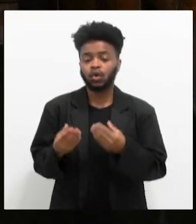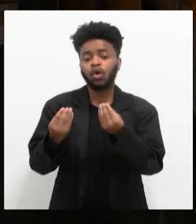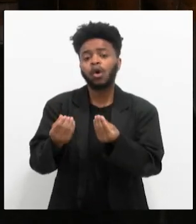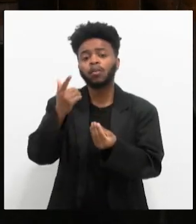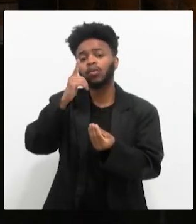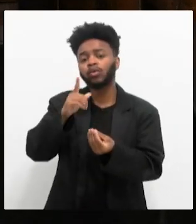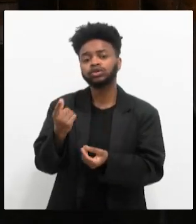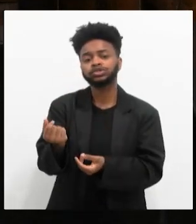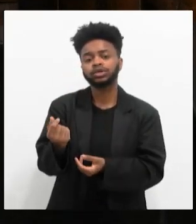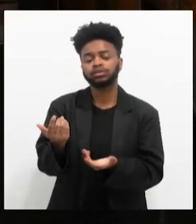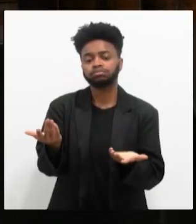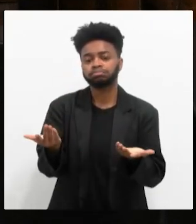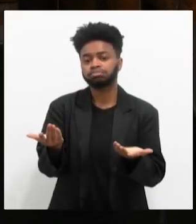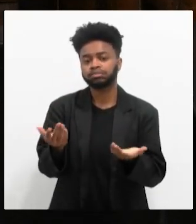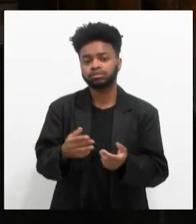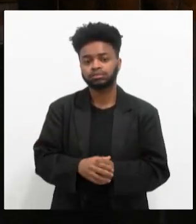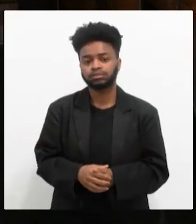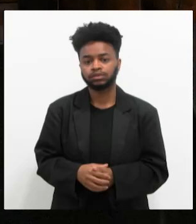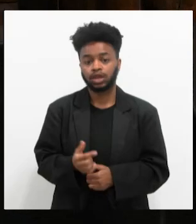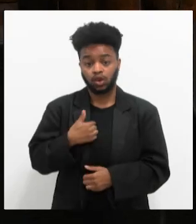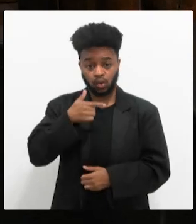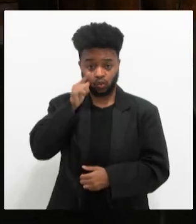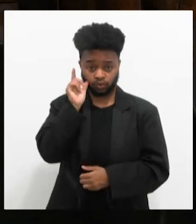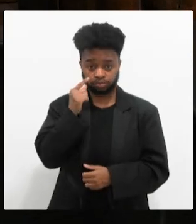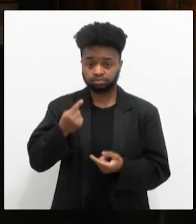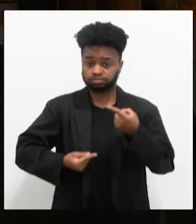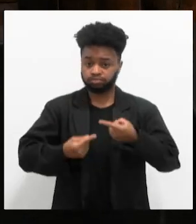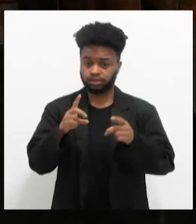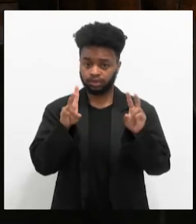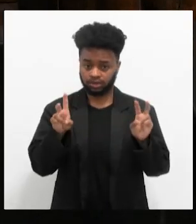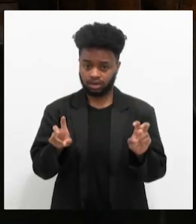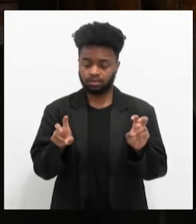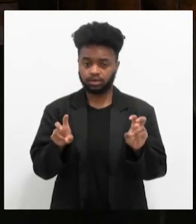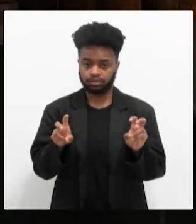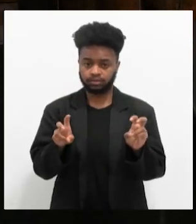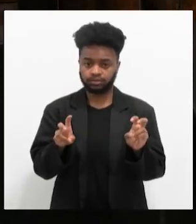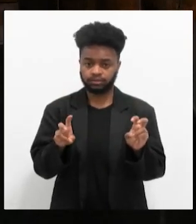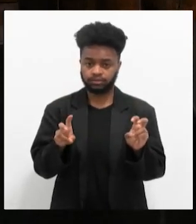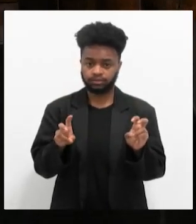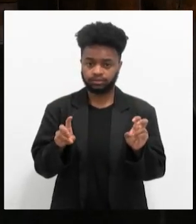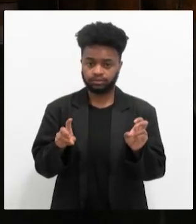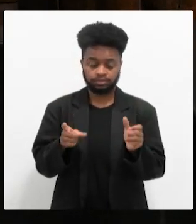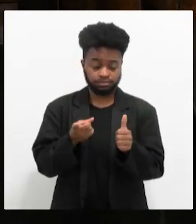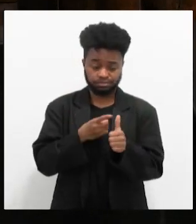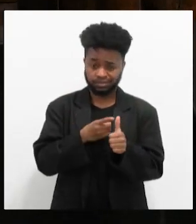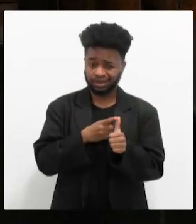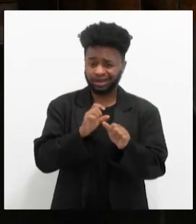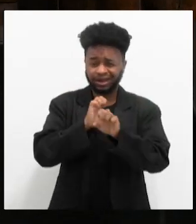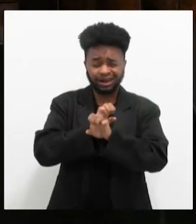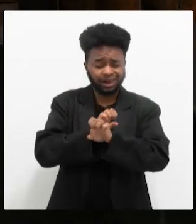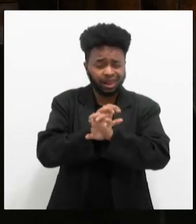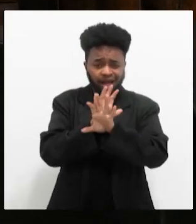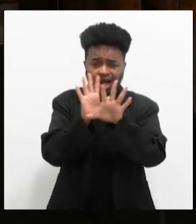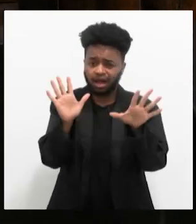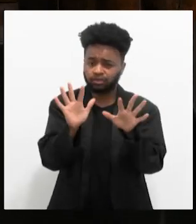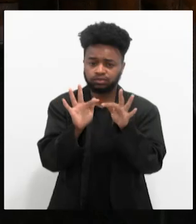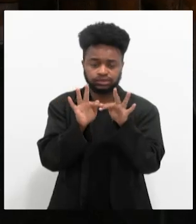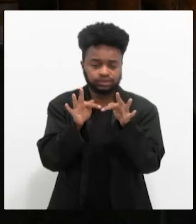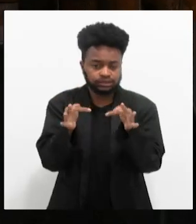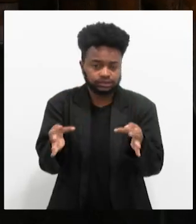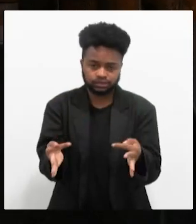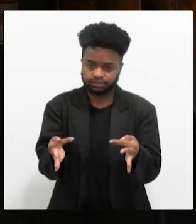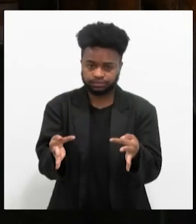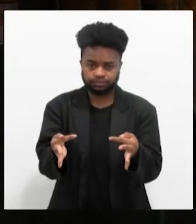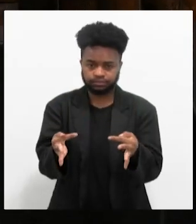dinheiro? Ontem eu falei sobre esse tema. O primeiro é mais claro como água.